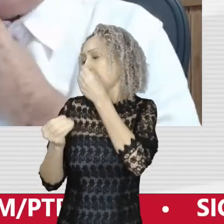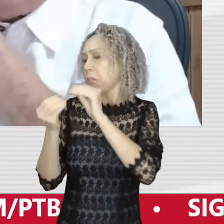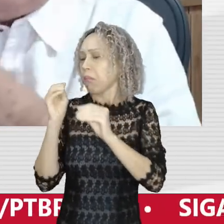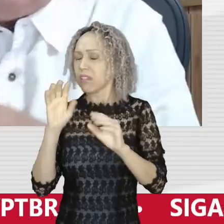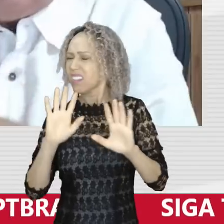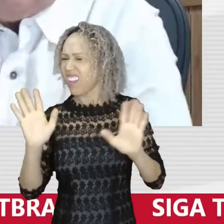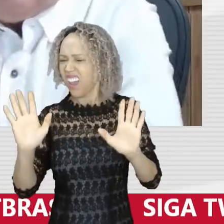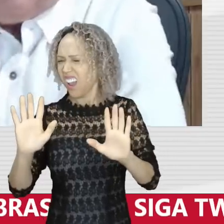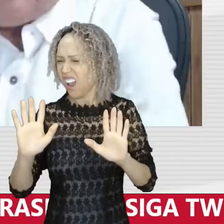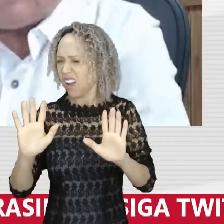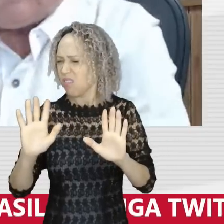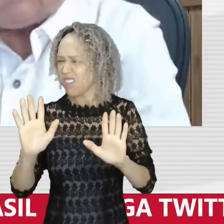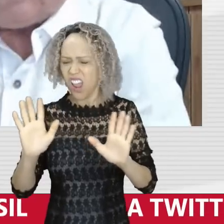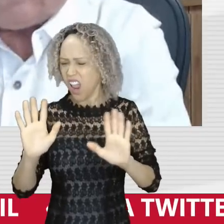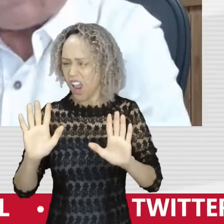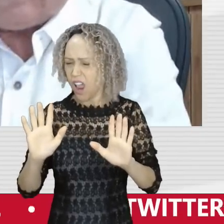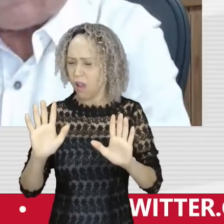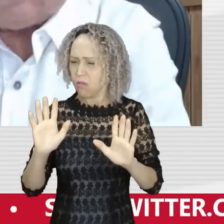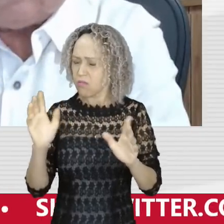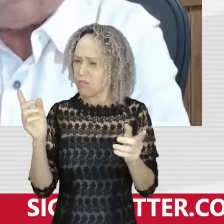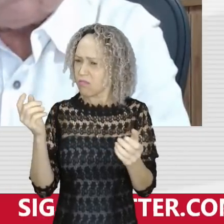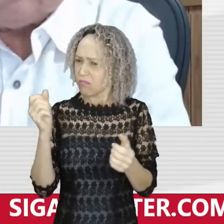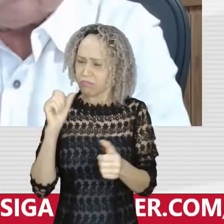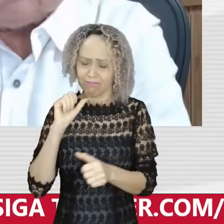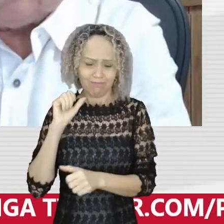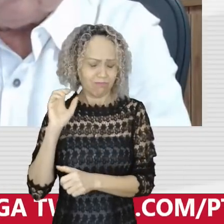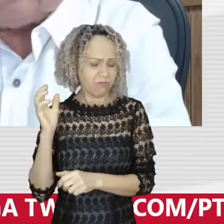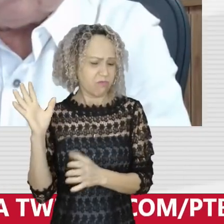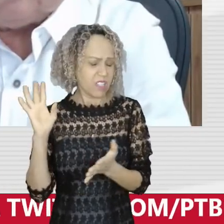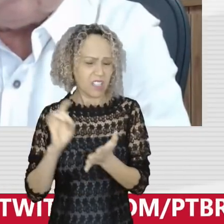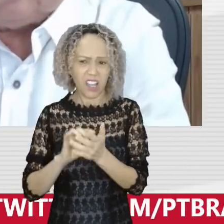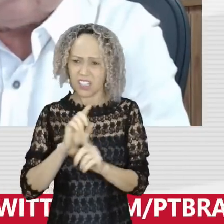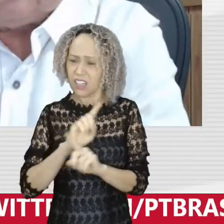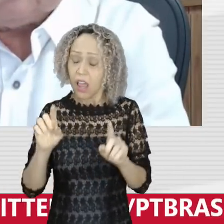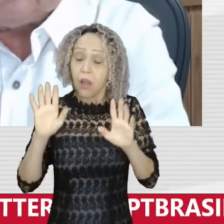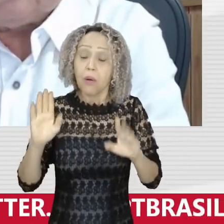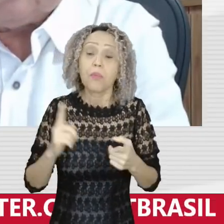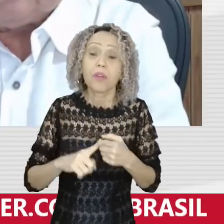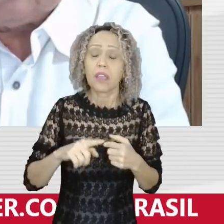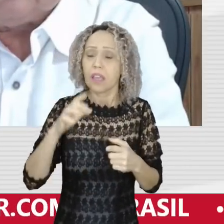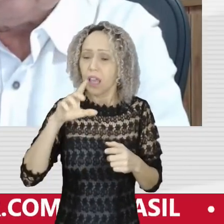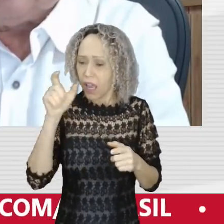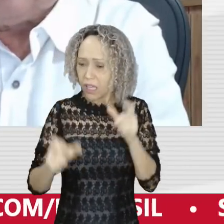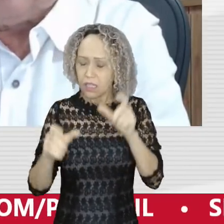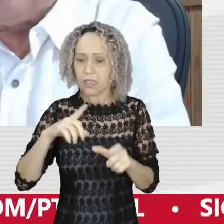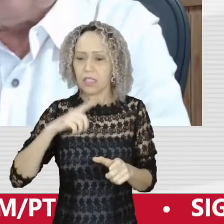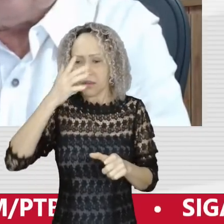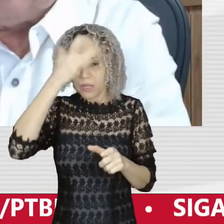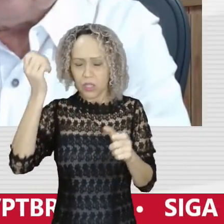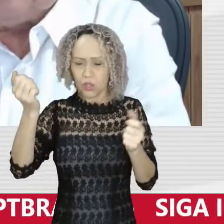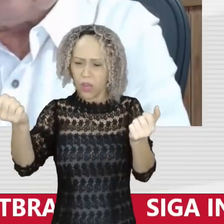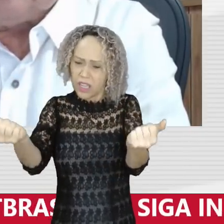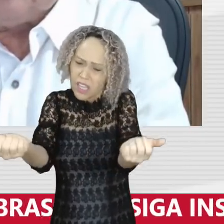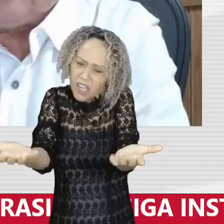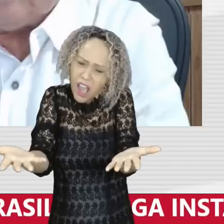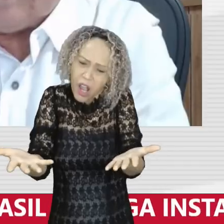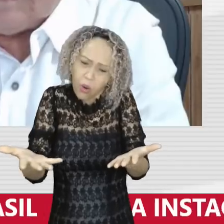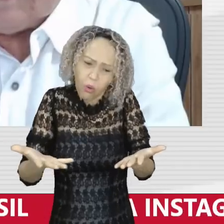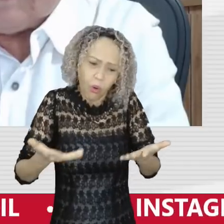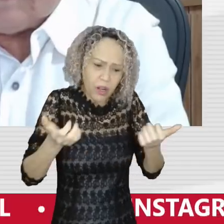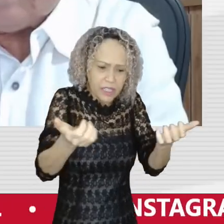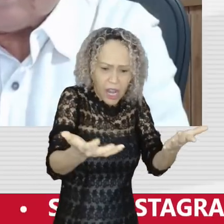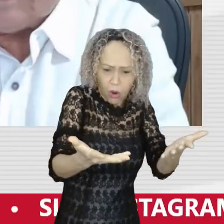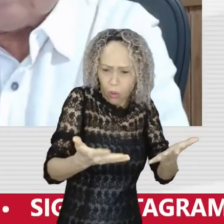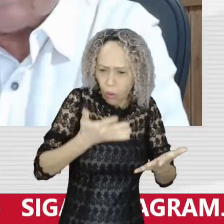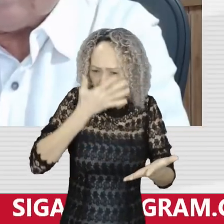que acolhe muito bem e que estamos esperando vocês aqui. Esta festa é uma festa que é histórica, que